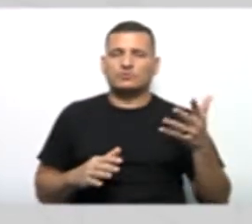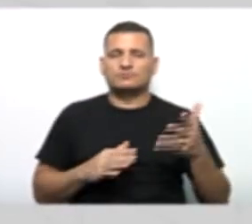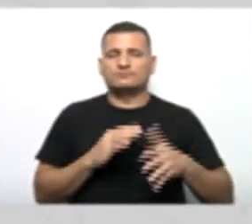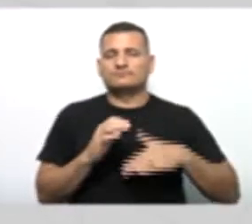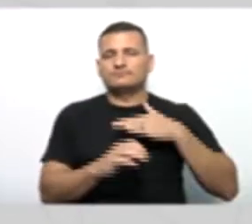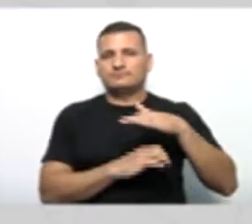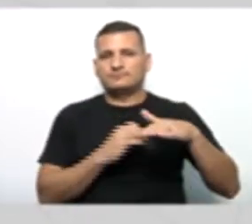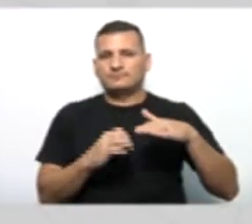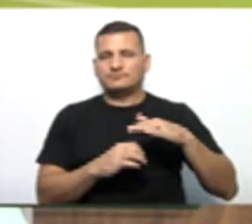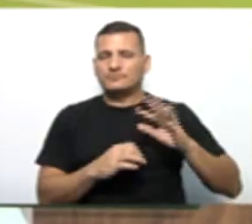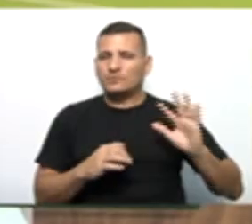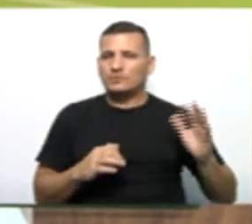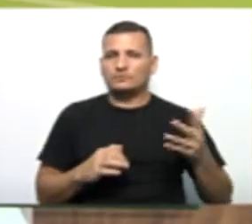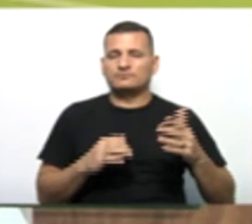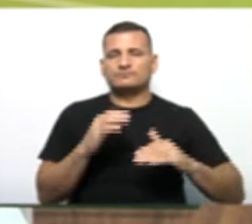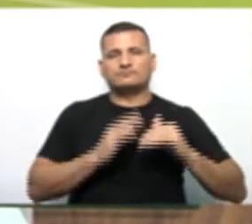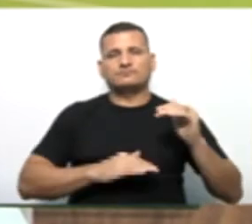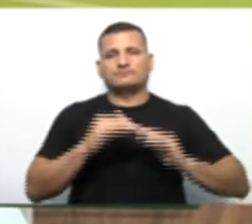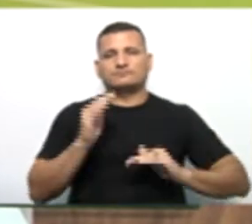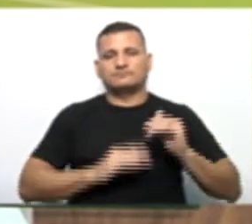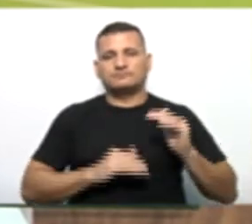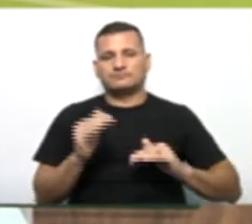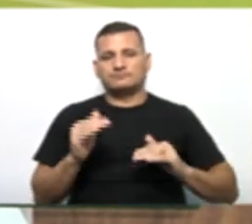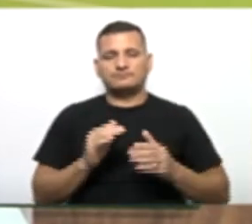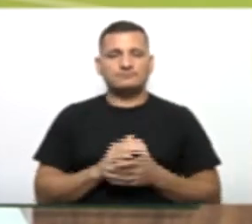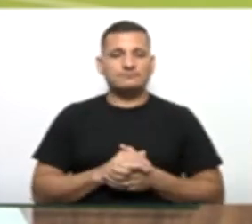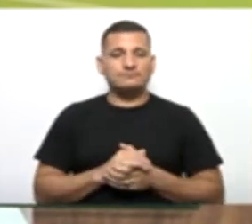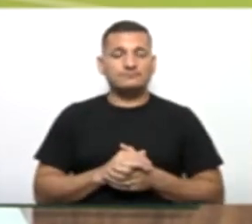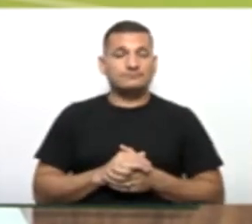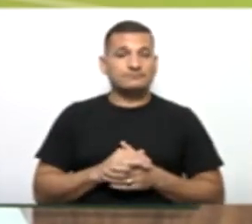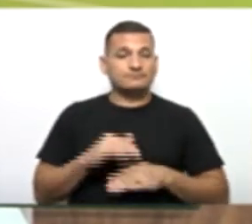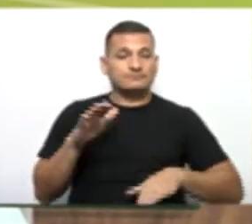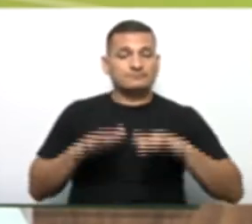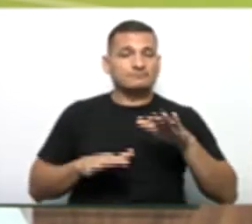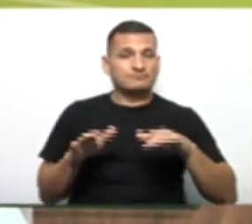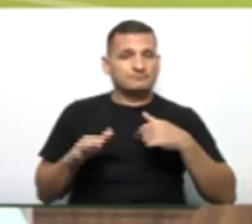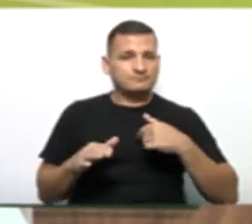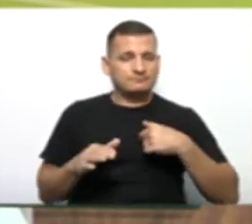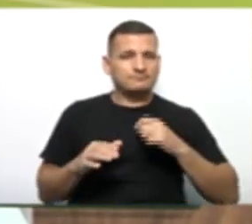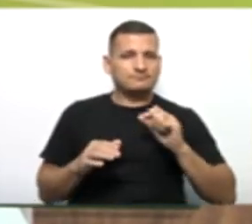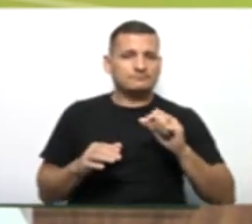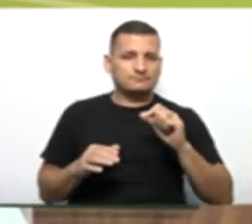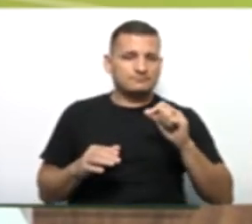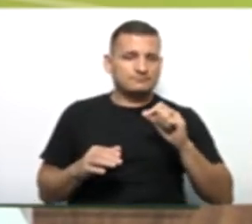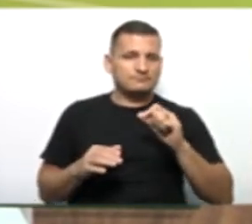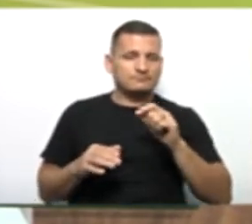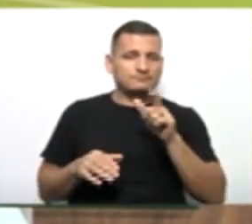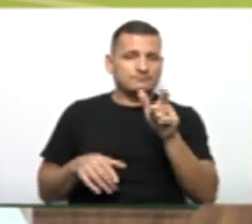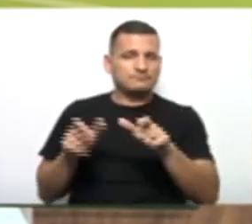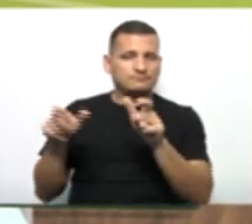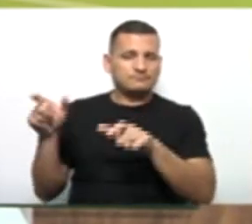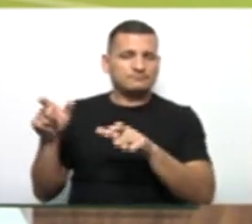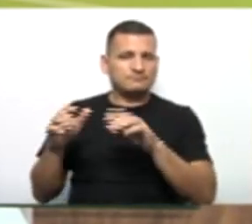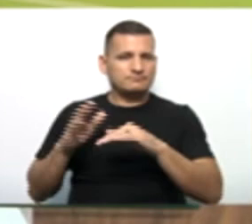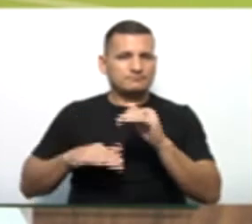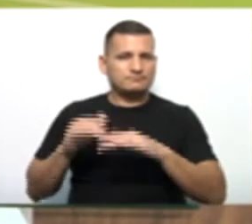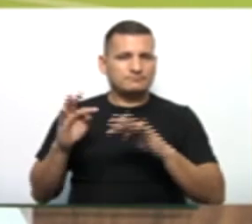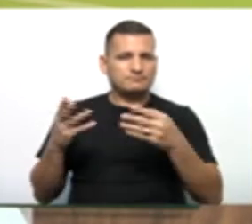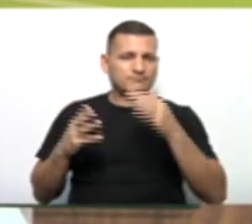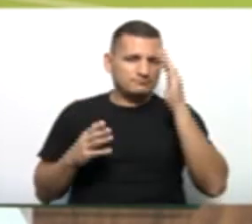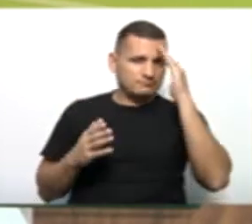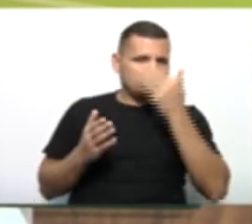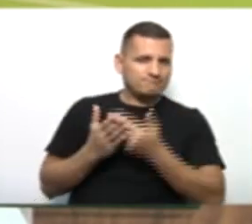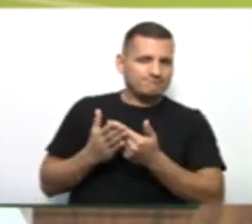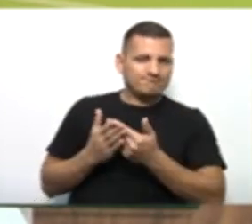e de toda a classe profissional muitas vezes eu posso a confiar nos profissionais todos porque